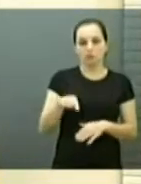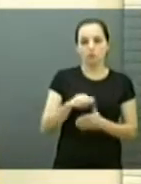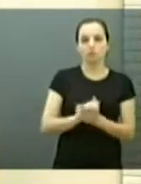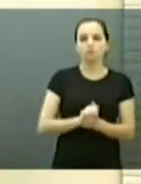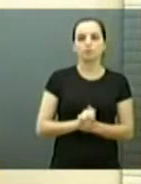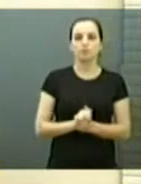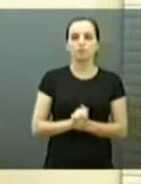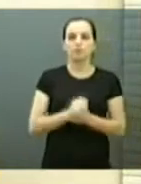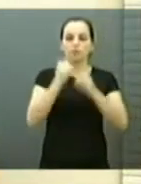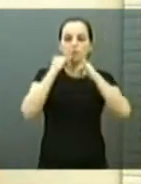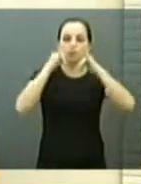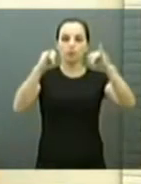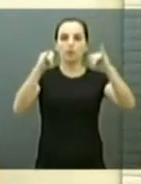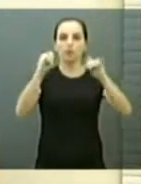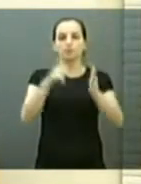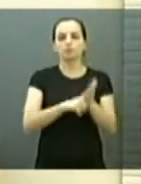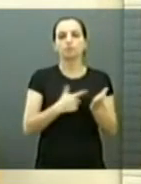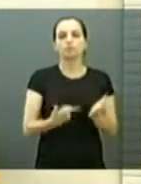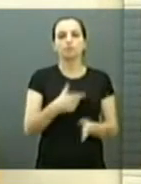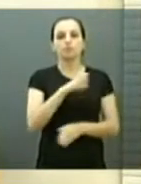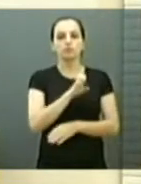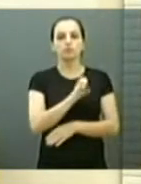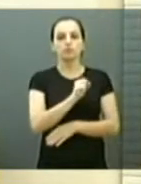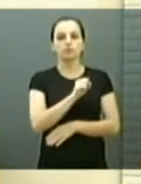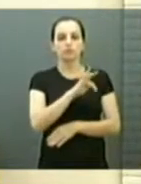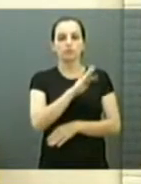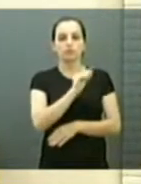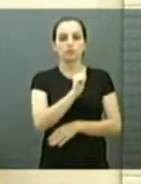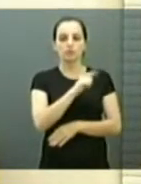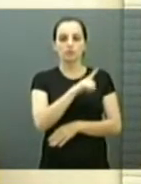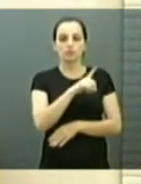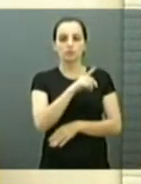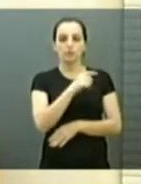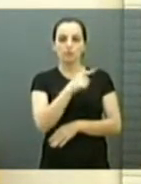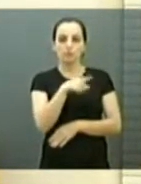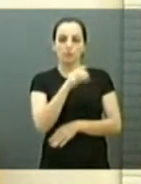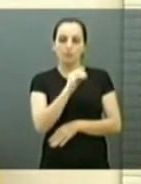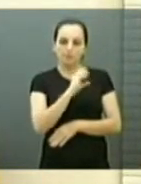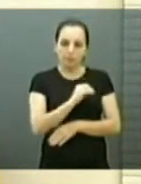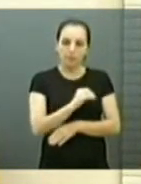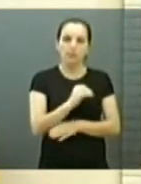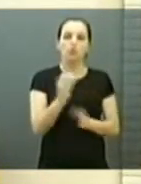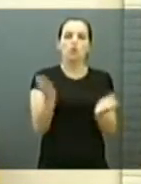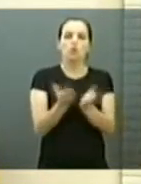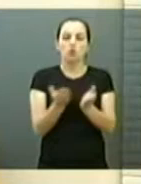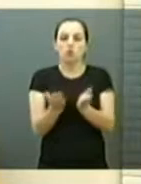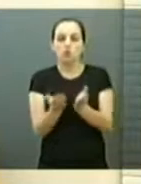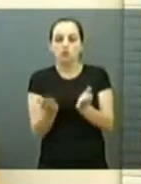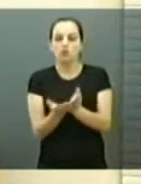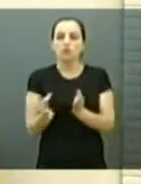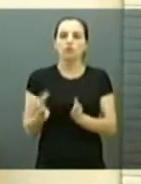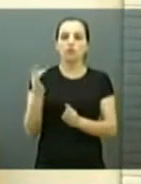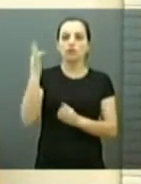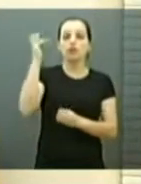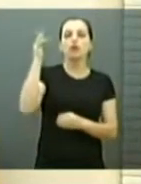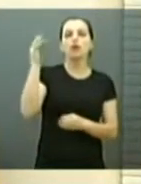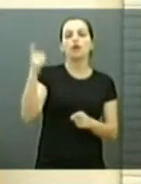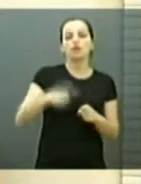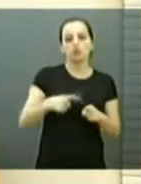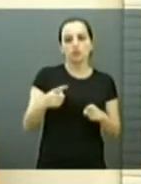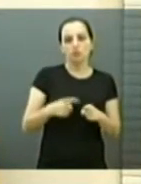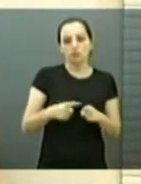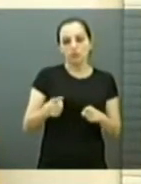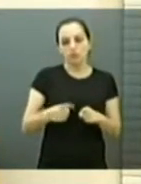Hoje uma matéria no estado de São Paulo, o Conselho Federal de Medicina é que faz a constituição dos médicos, como é que os médicos